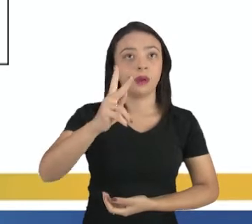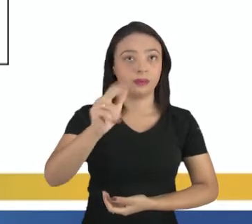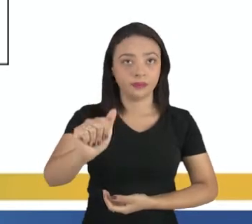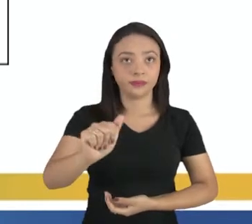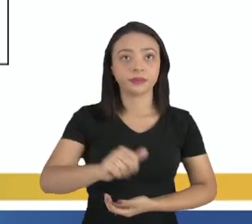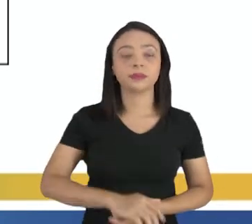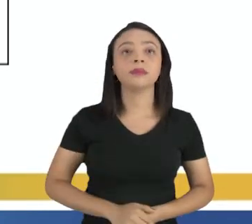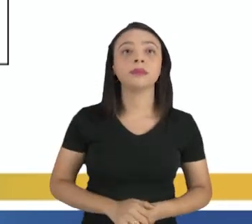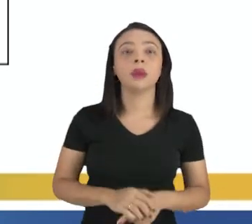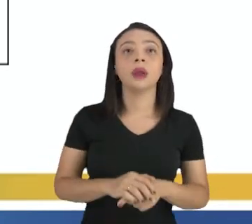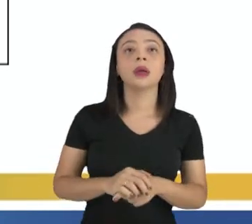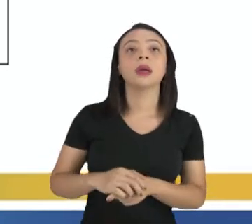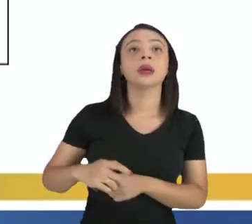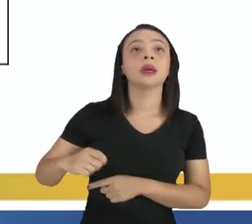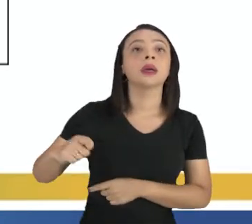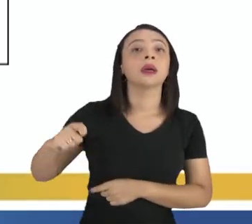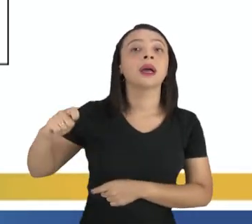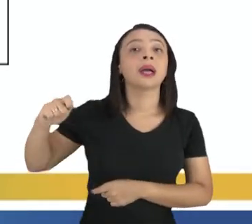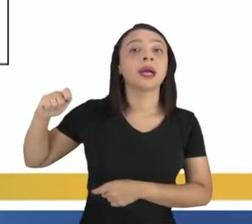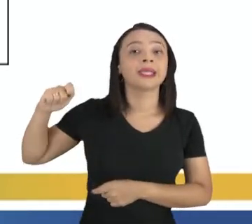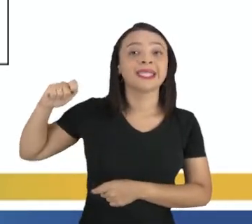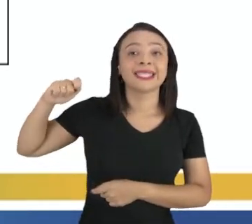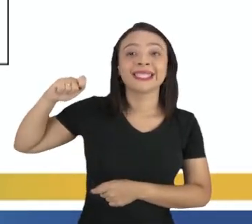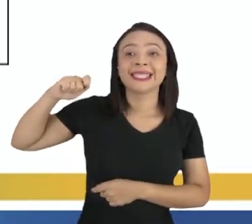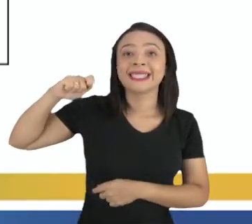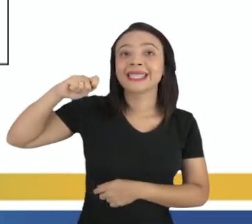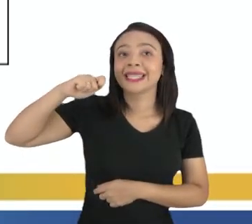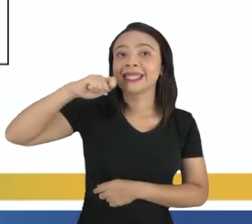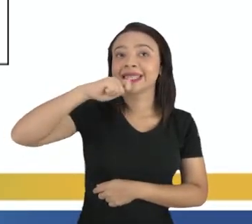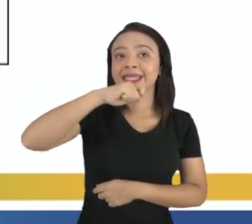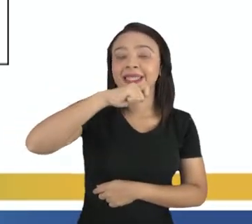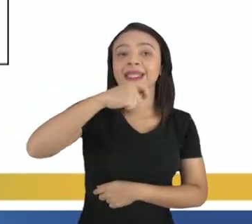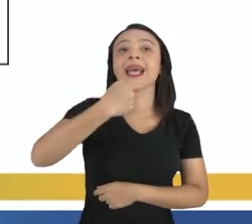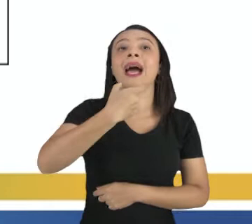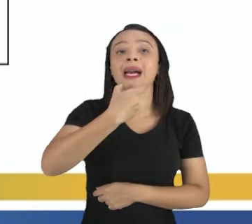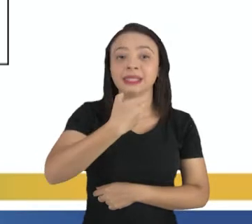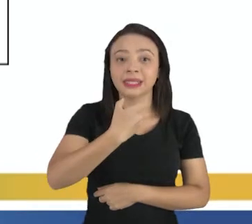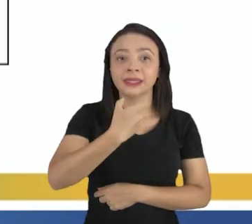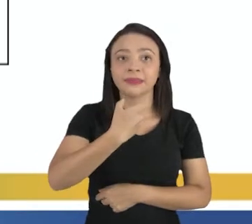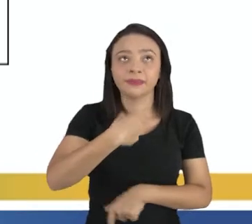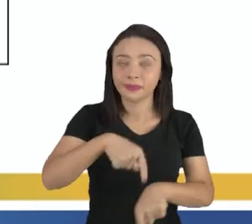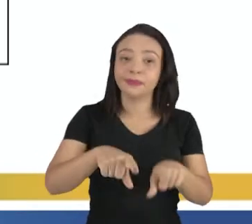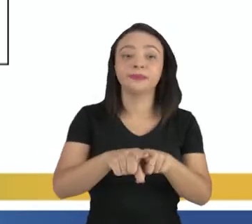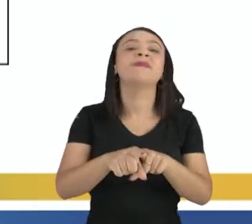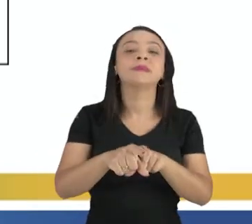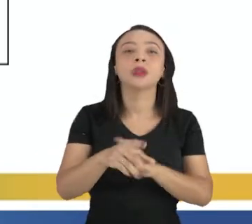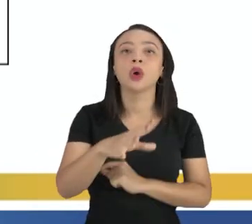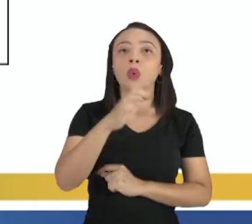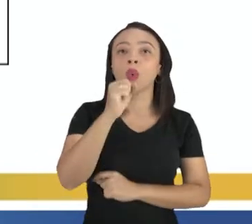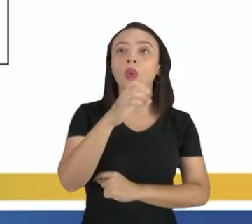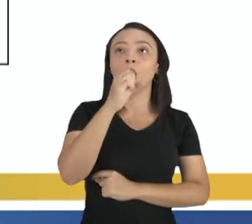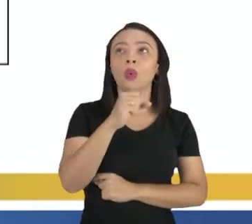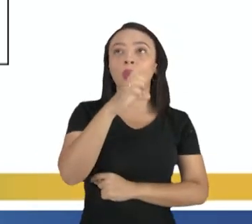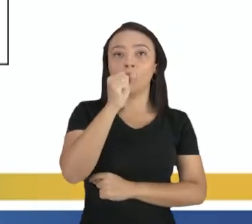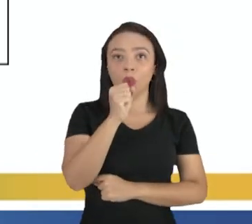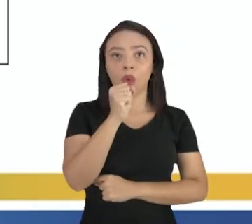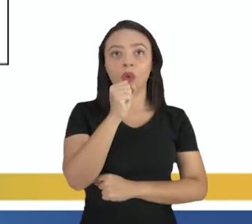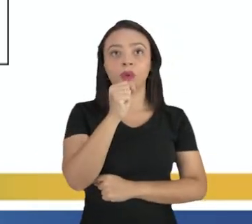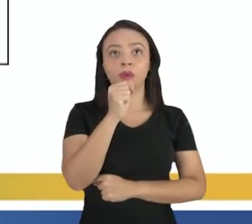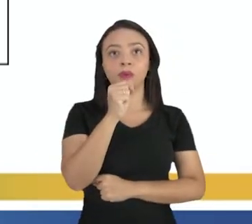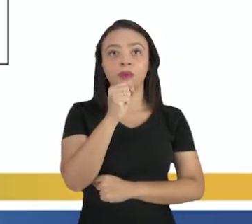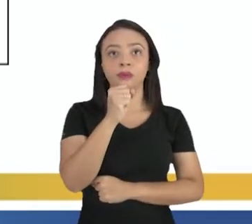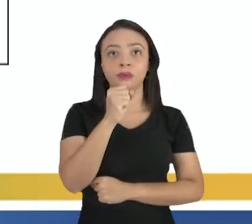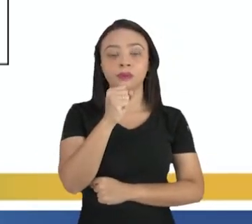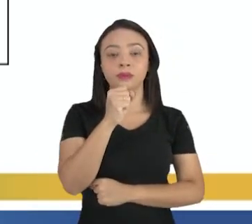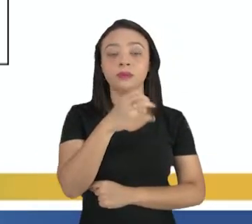ervilha, carrot, cenoura, cookie, biscoito, orange,